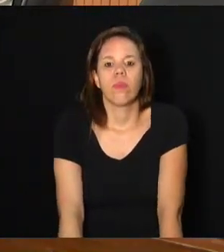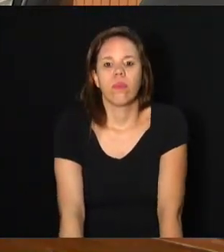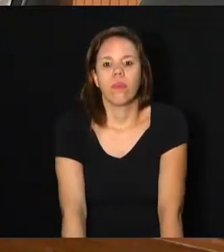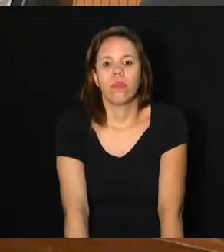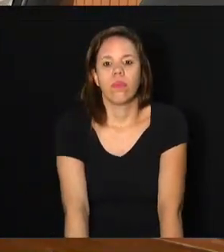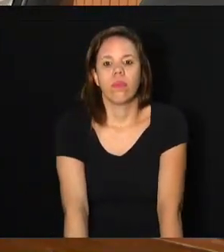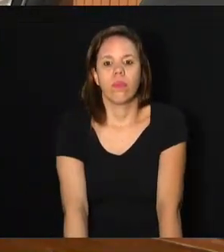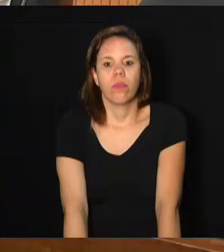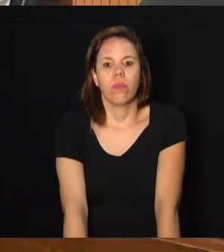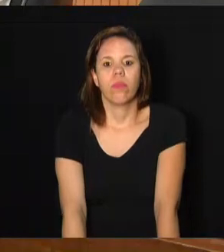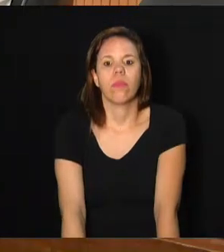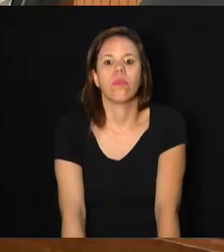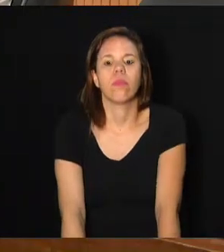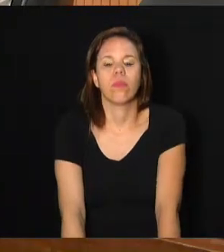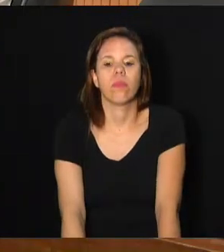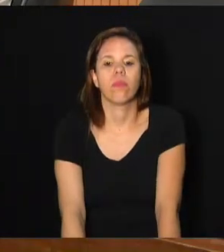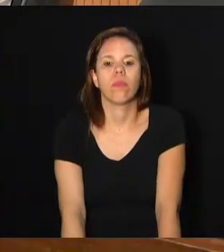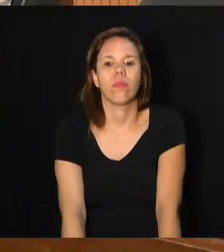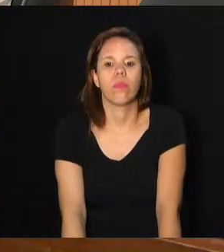Tem sim, ó, quer ver?